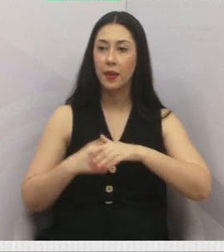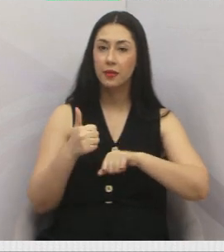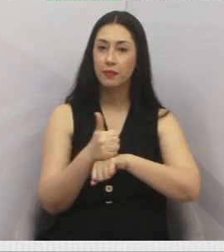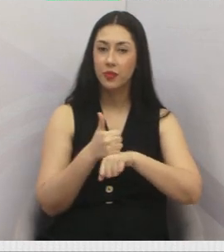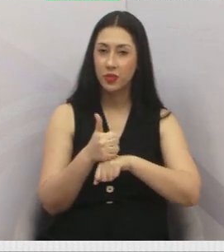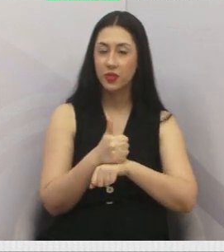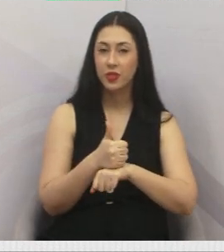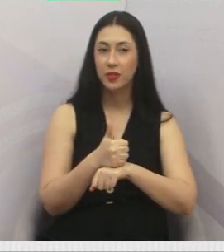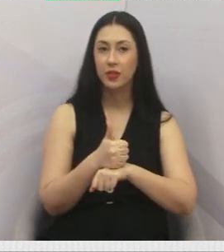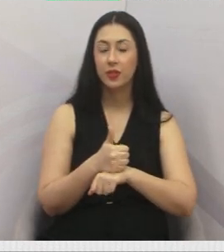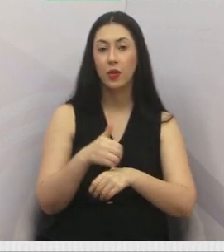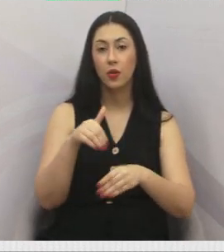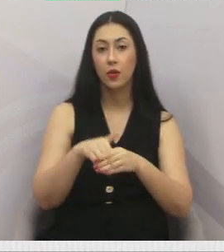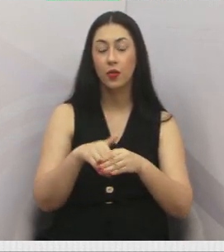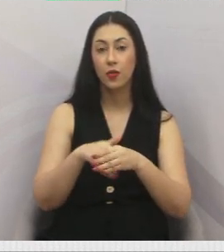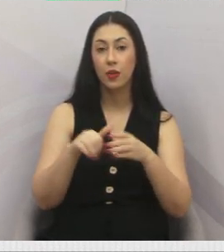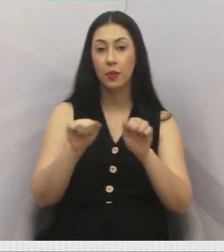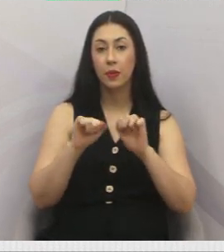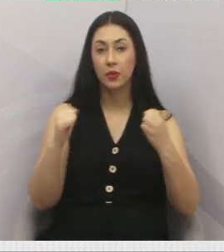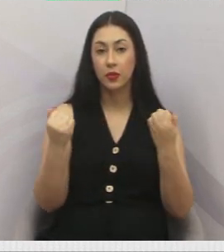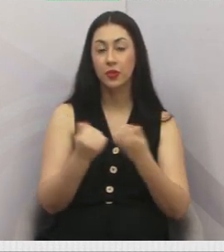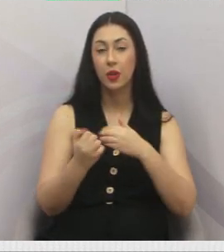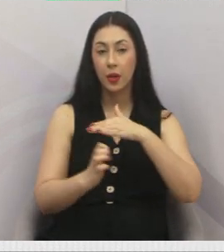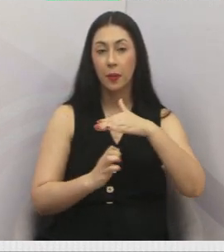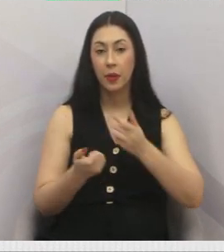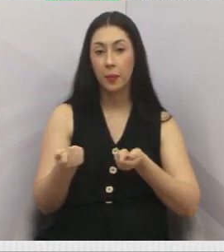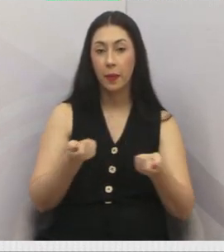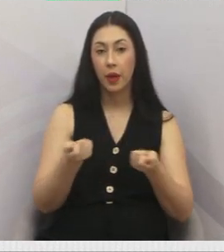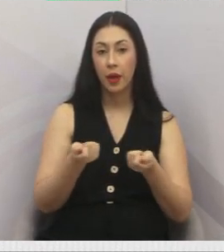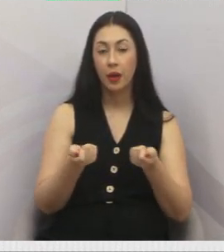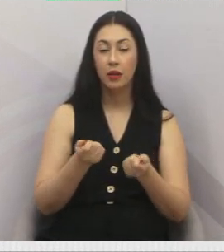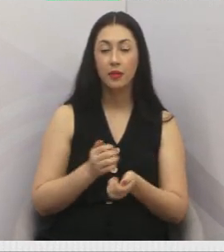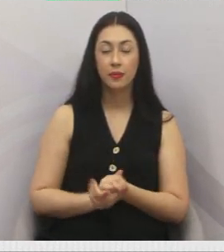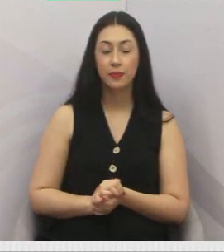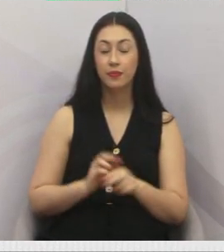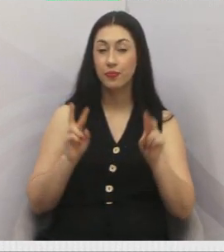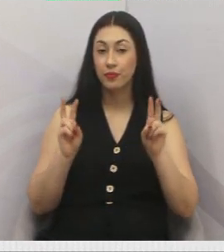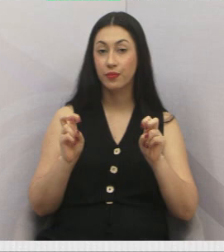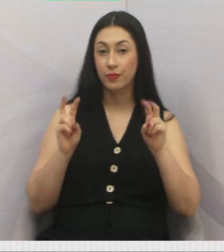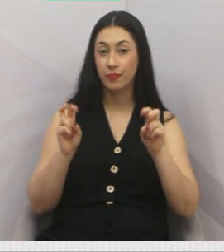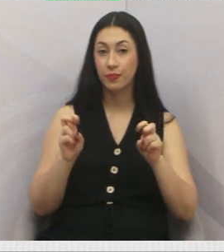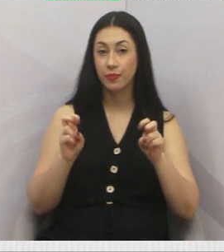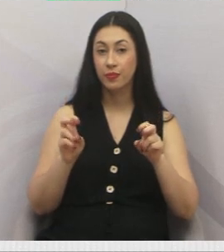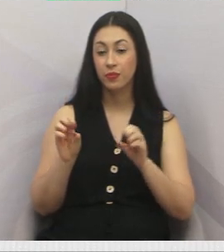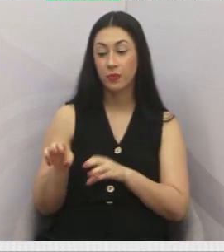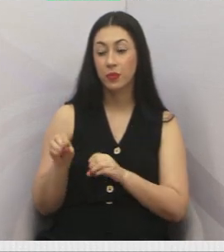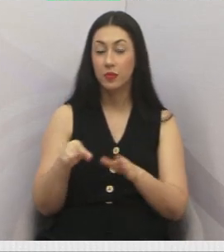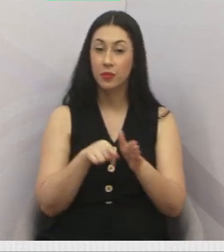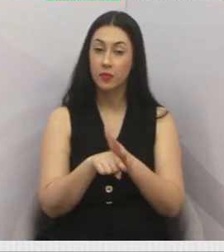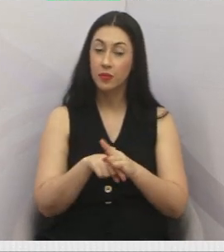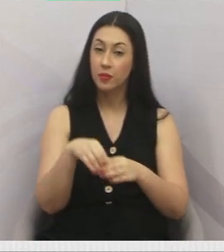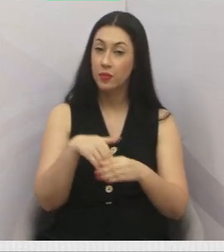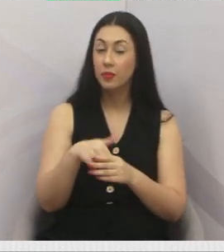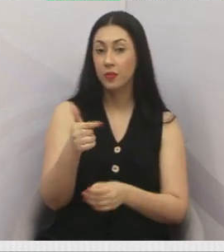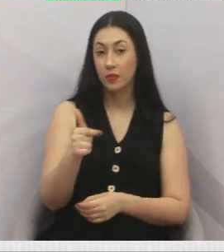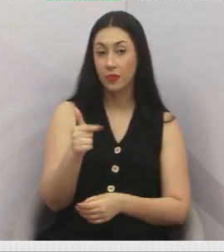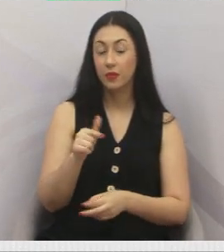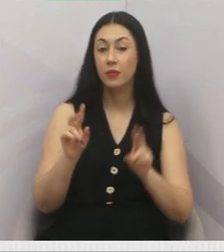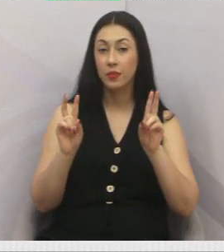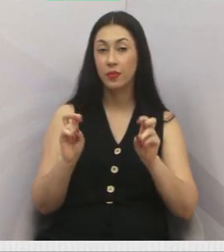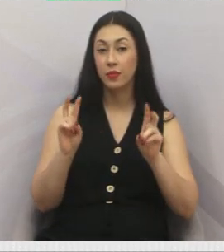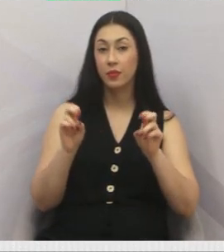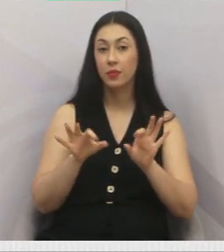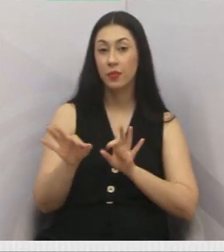Entidades Profissionais, um voto para a Associação das Empresas de Mineração de Jacareí. Segmento Entidades Acadêmicas, voto em branco.